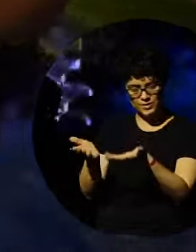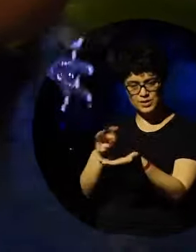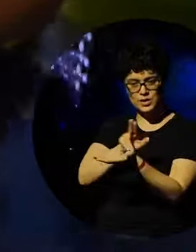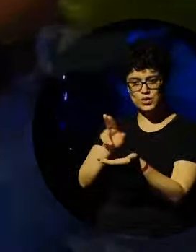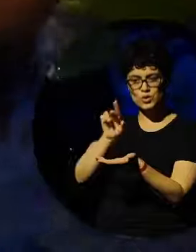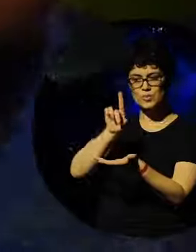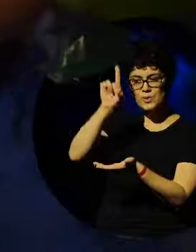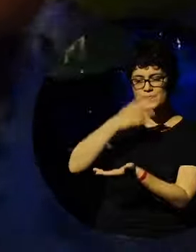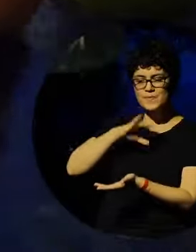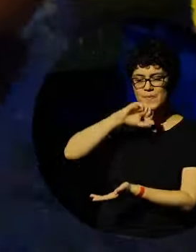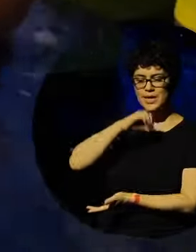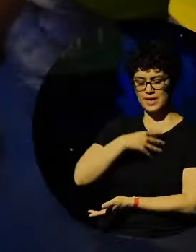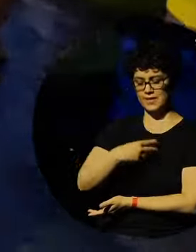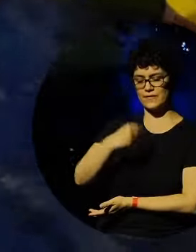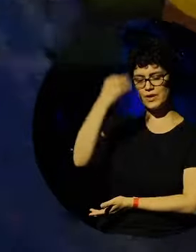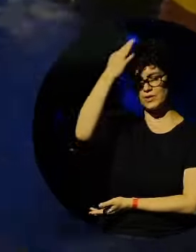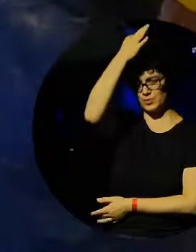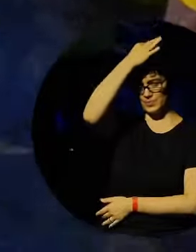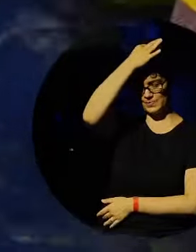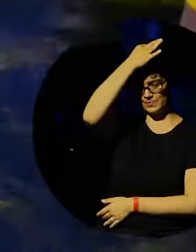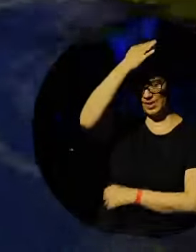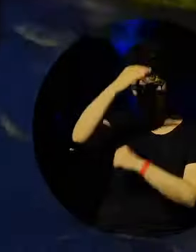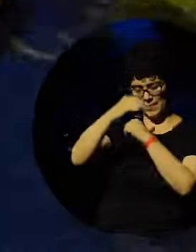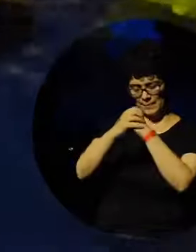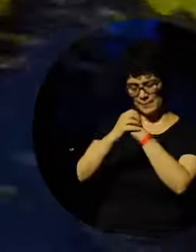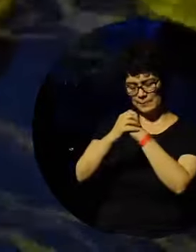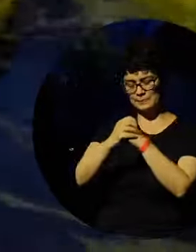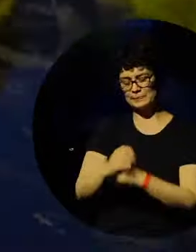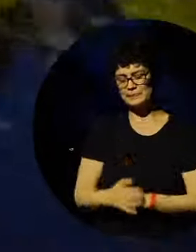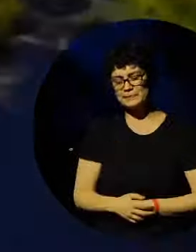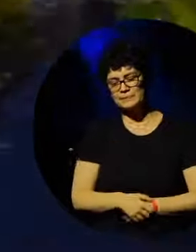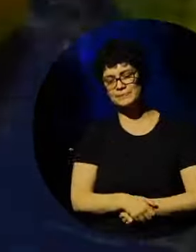Pai, do Filho e do Espírito Santo. Amém.